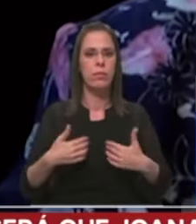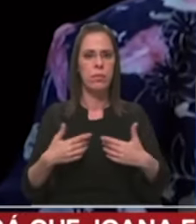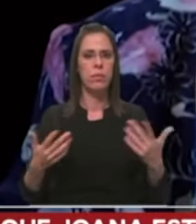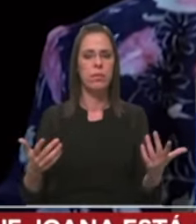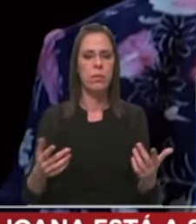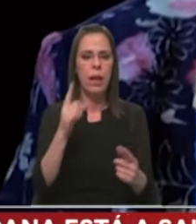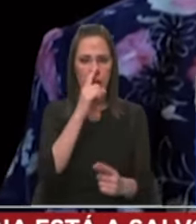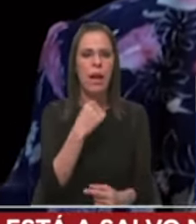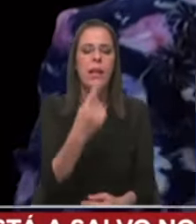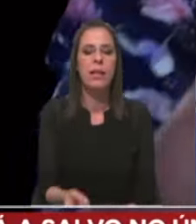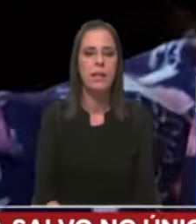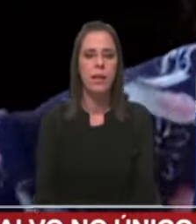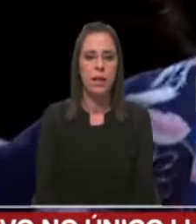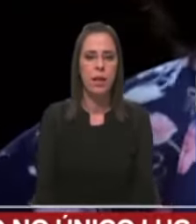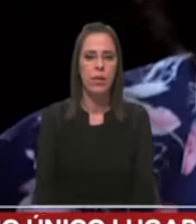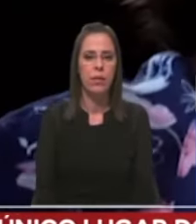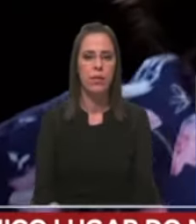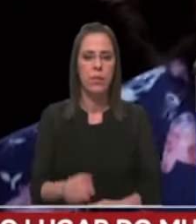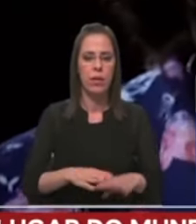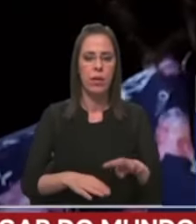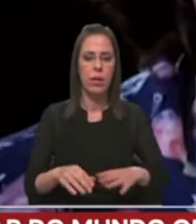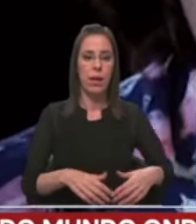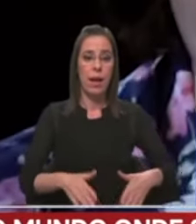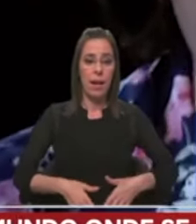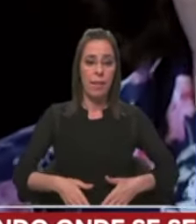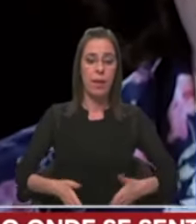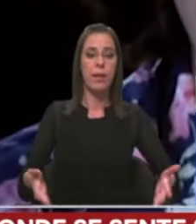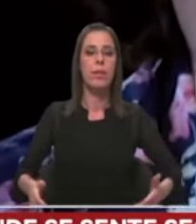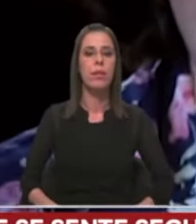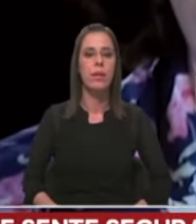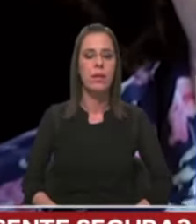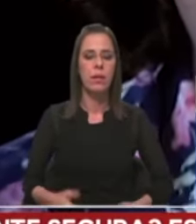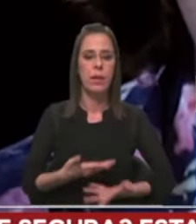Mas quem é que lhe diz isso? Quem me fez o coisa à barriga, que acusou as duas bebés,